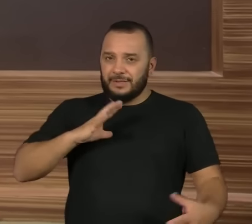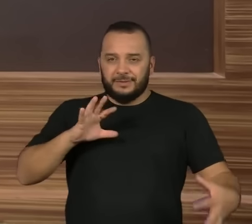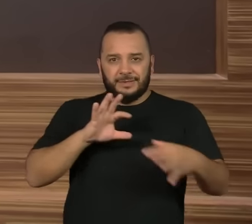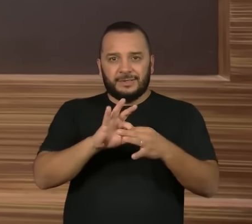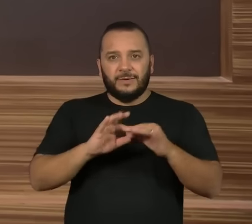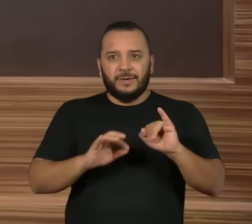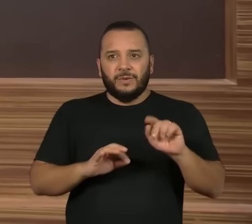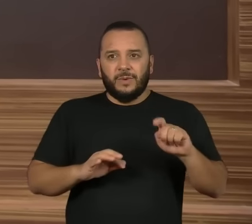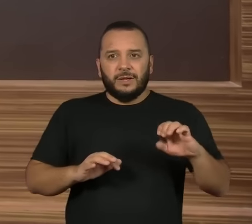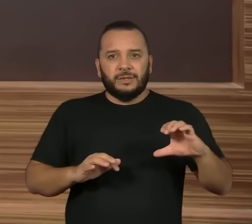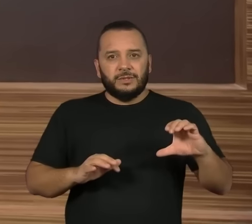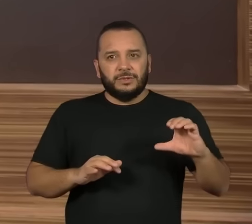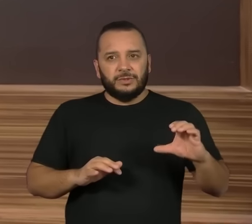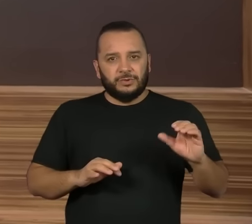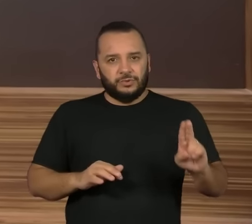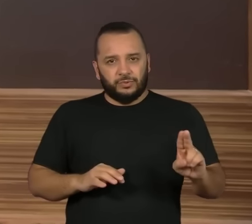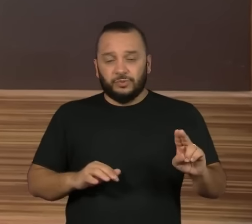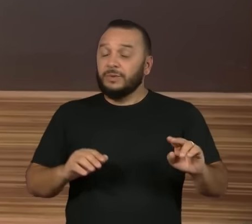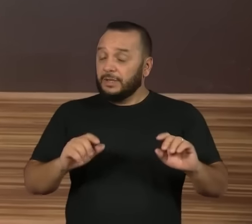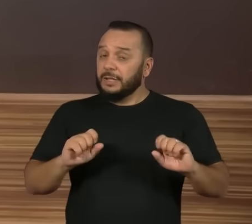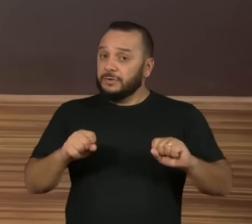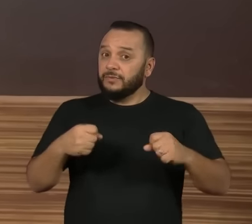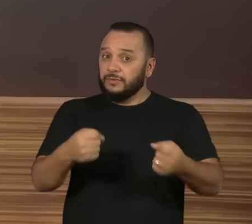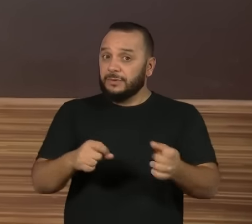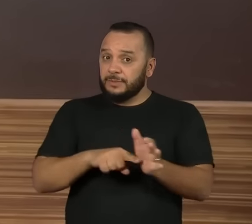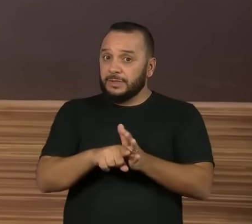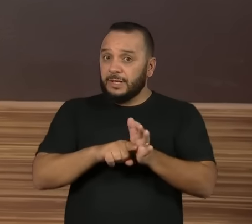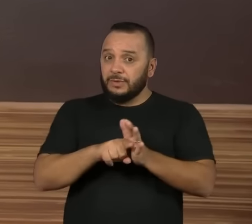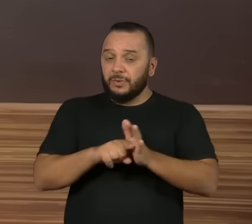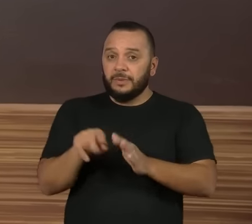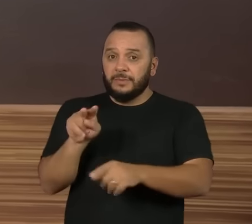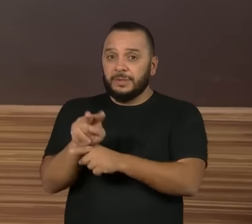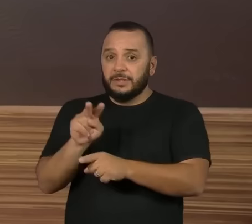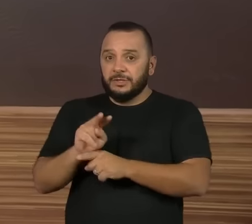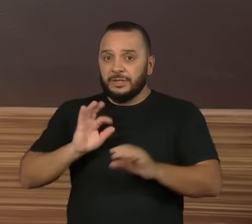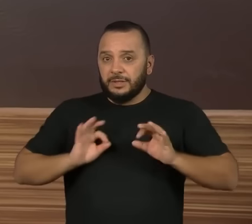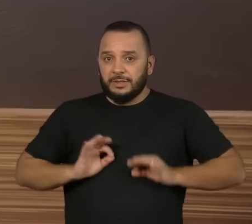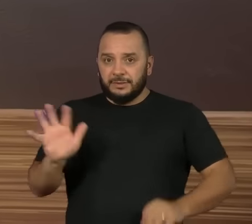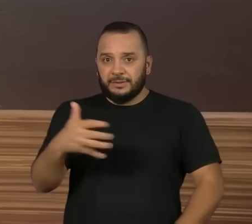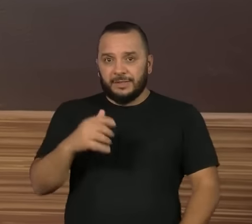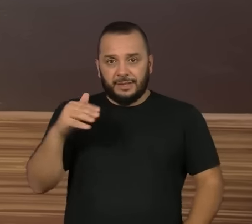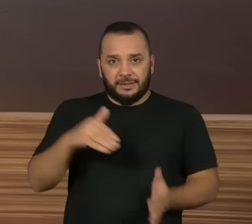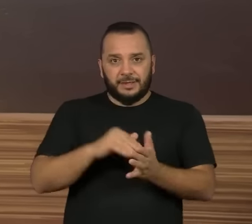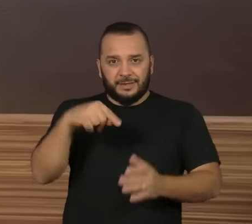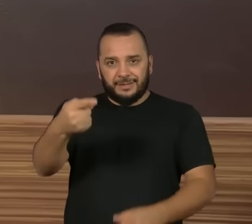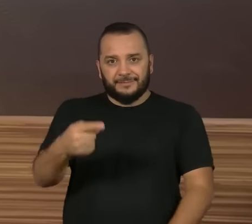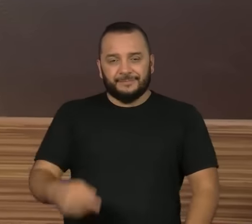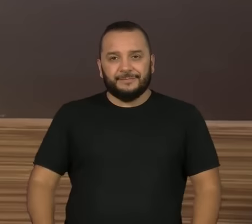Iguaçu, o esforço de pesquisadoras para salvar a onça-pintada. Até lá!